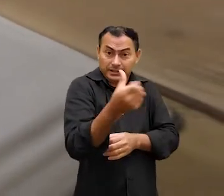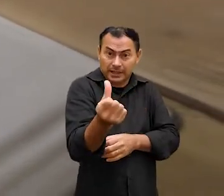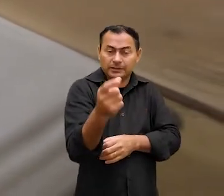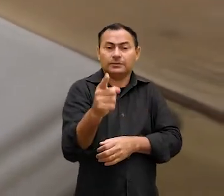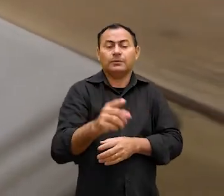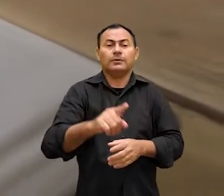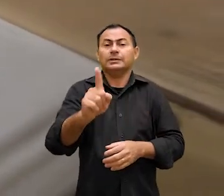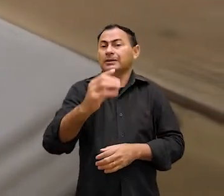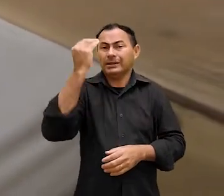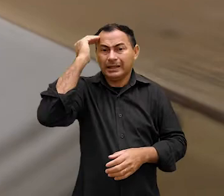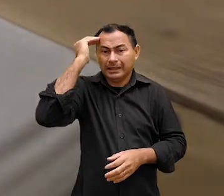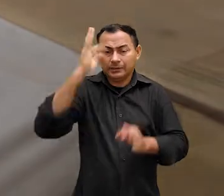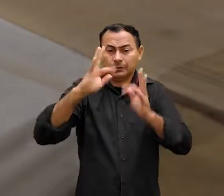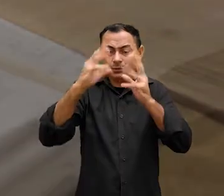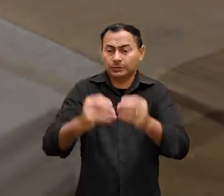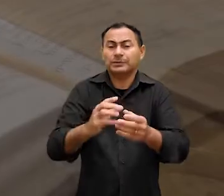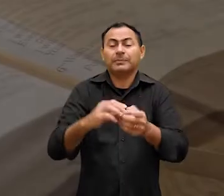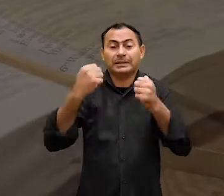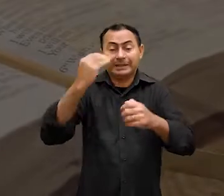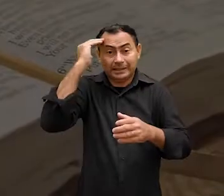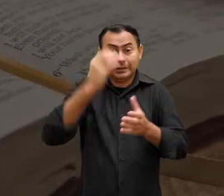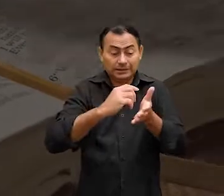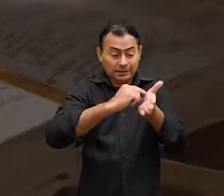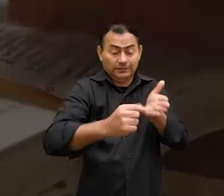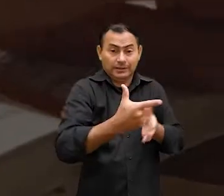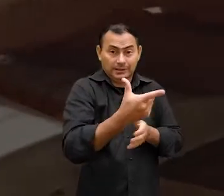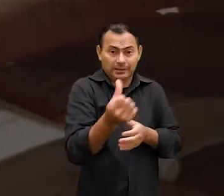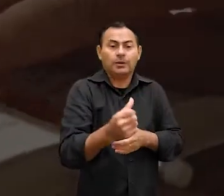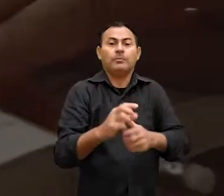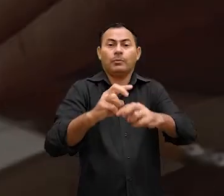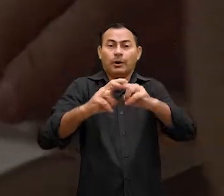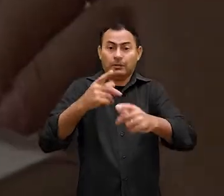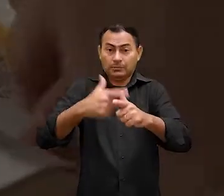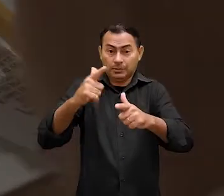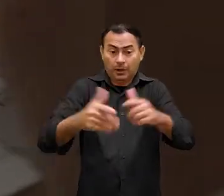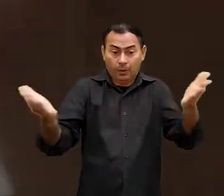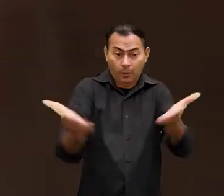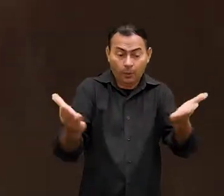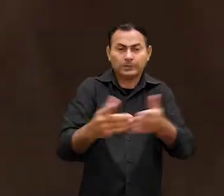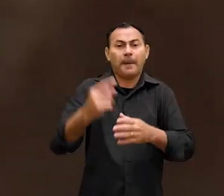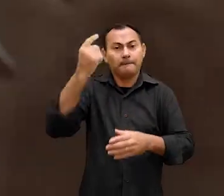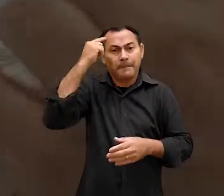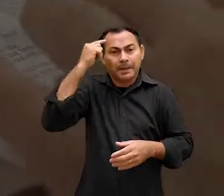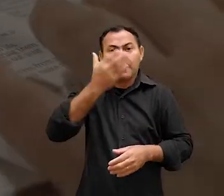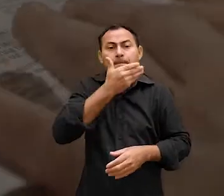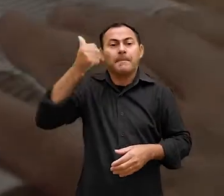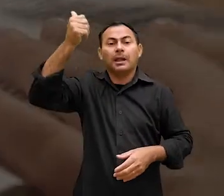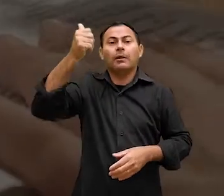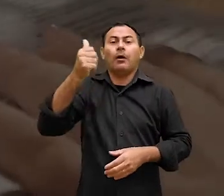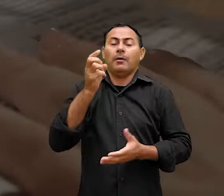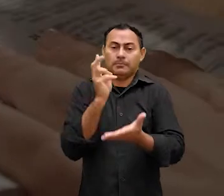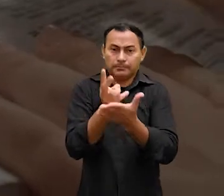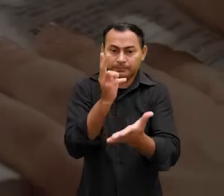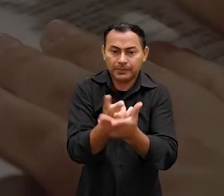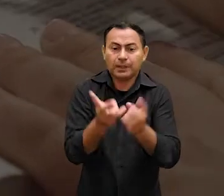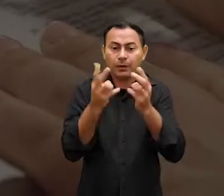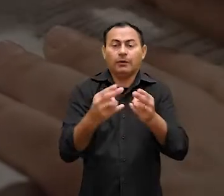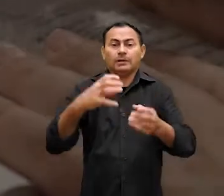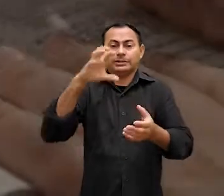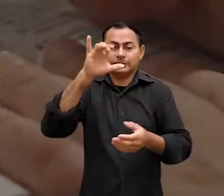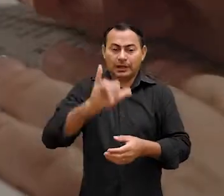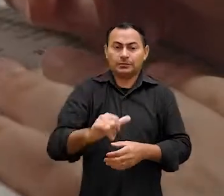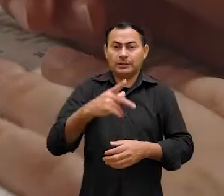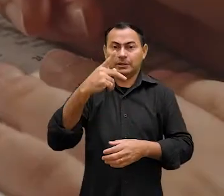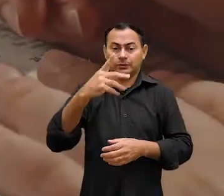você não entende todo o resto. Por causa dos problemas atuais, penso que é melhor o homem permanecer como está.